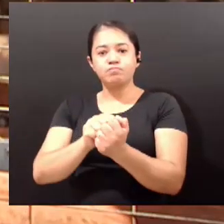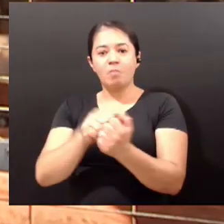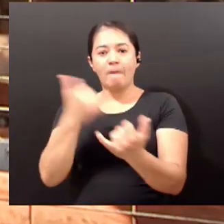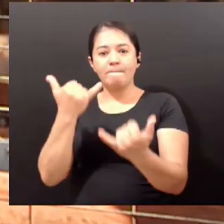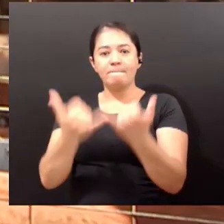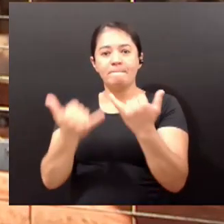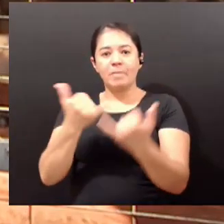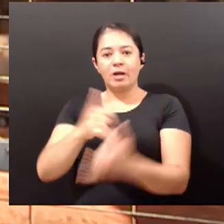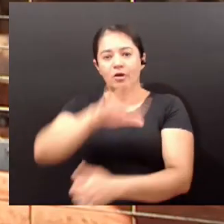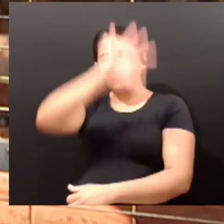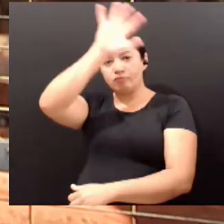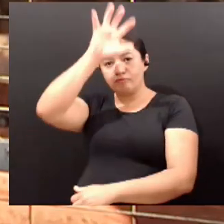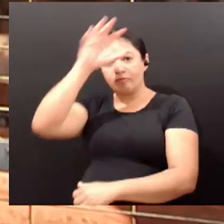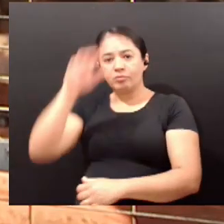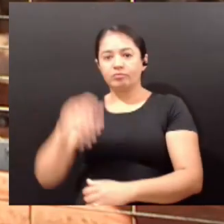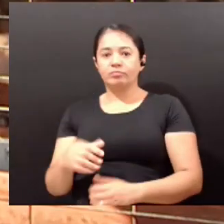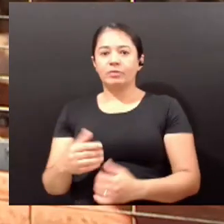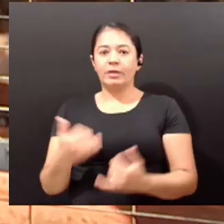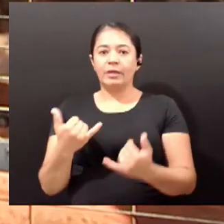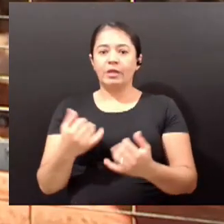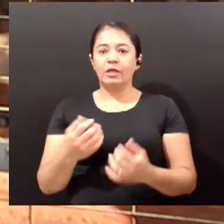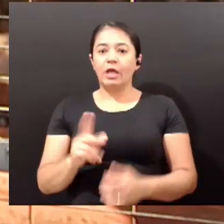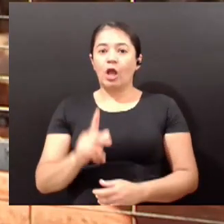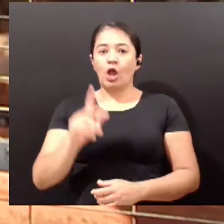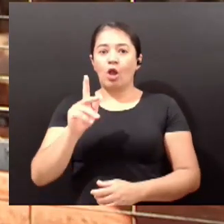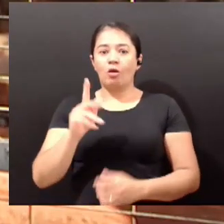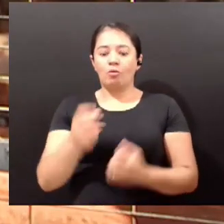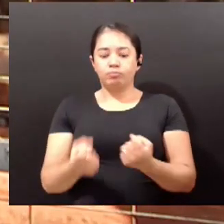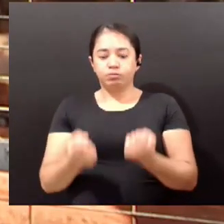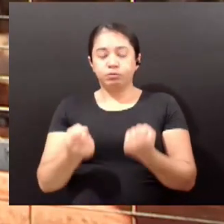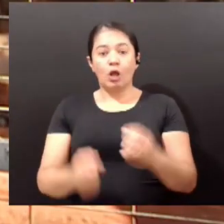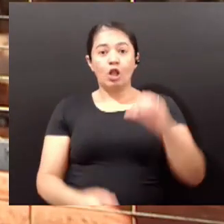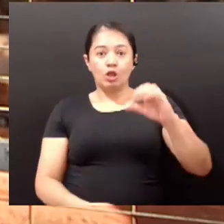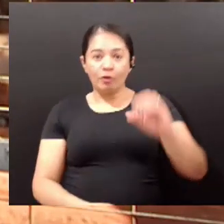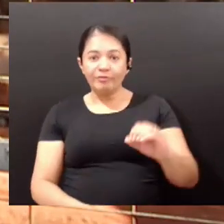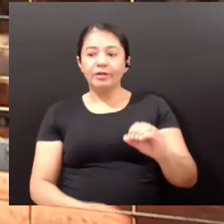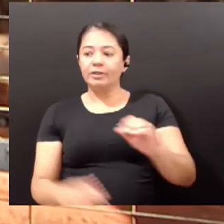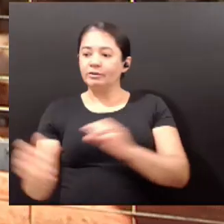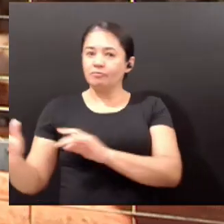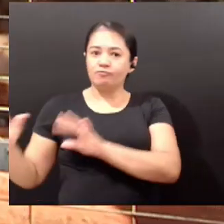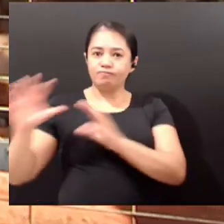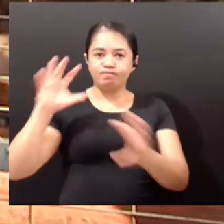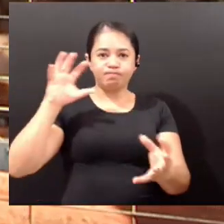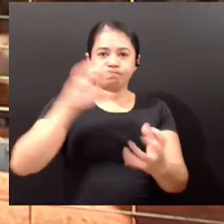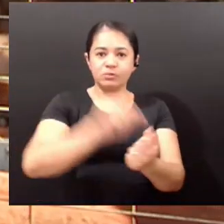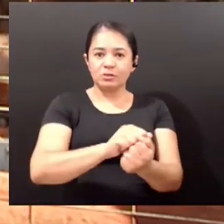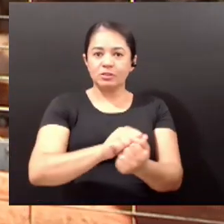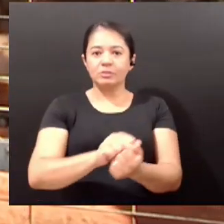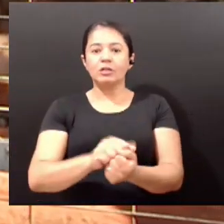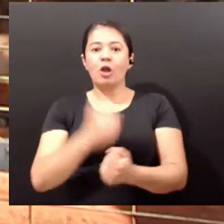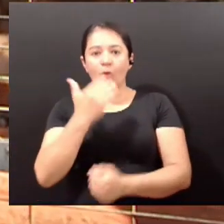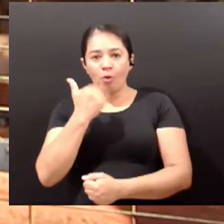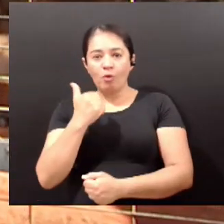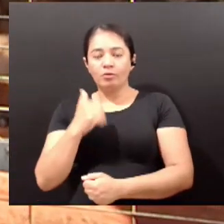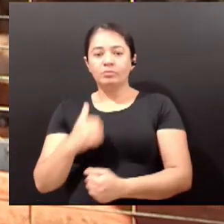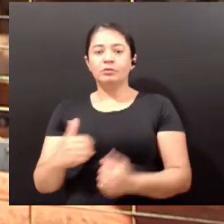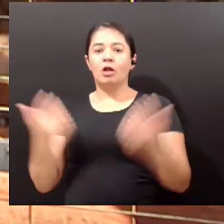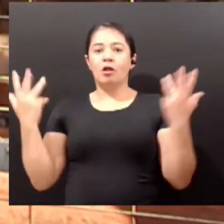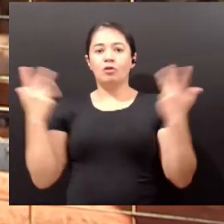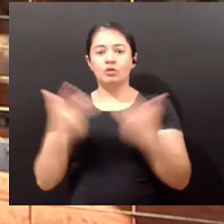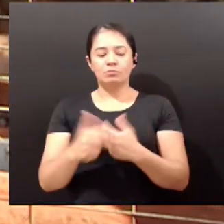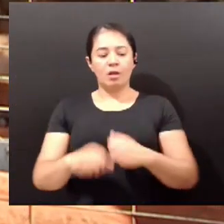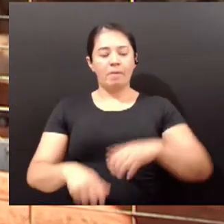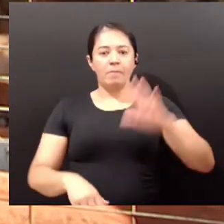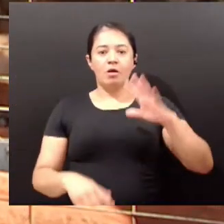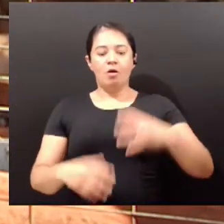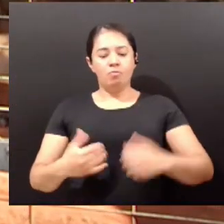um bicho que chega a 90 quilos, é enorme. Então, assim, são bichos mais robustos,